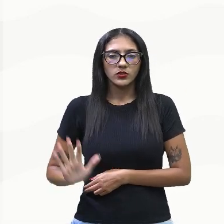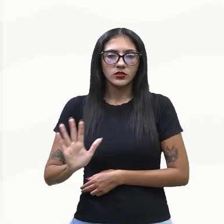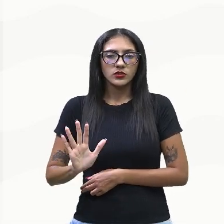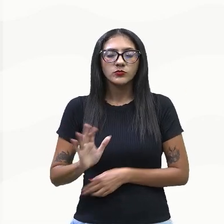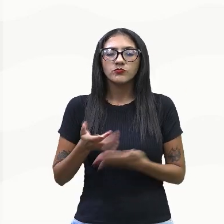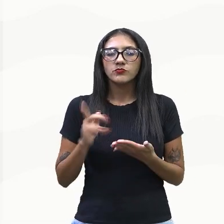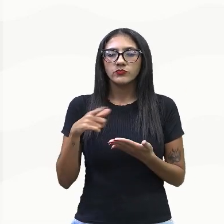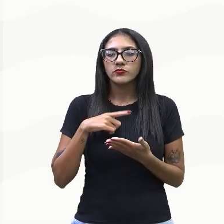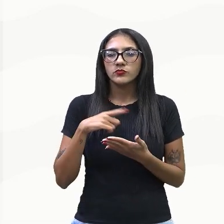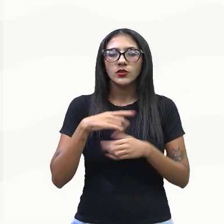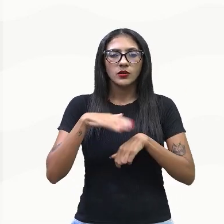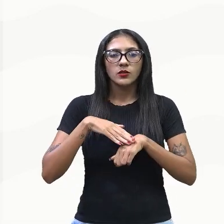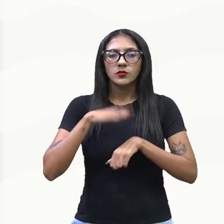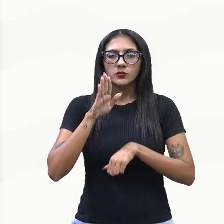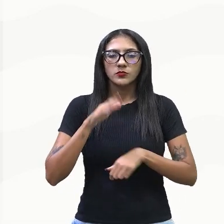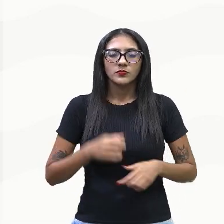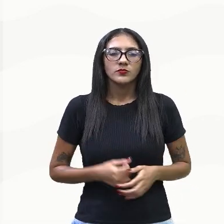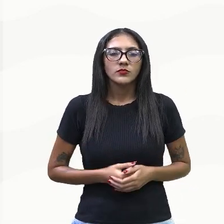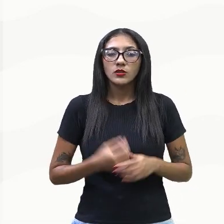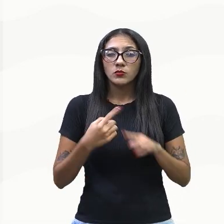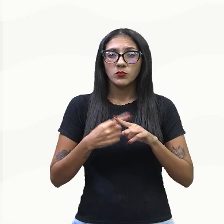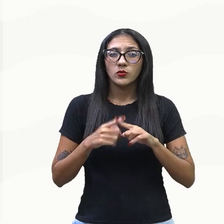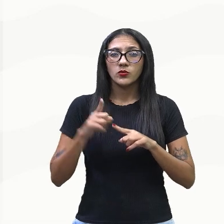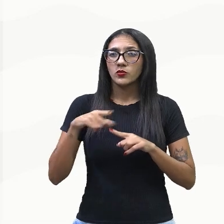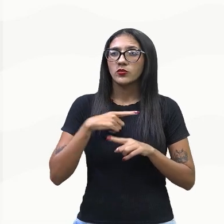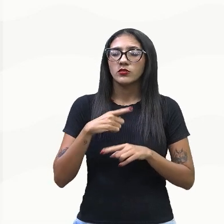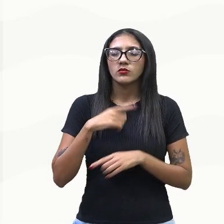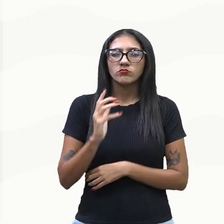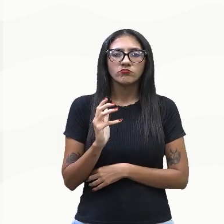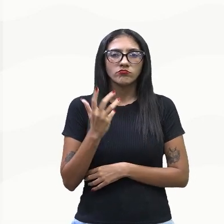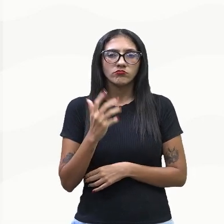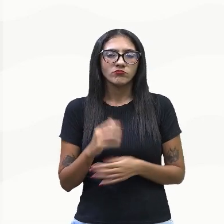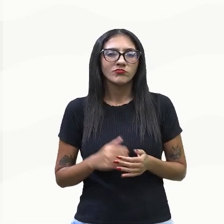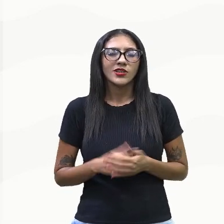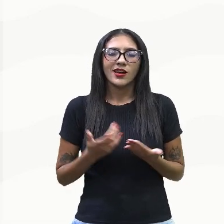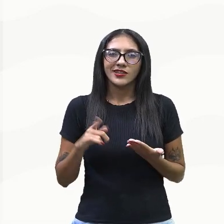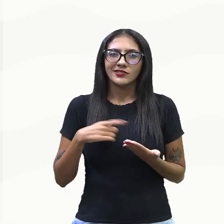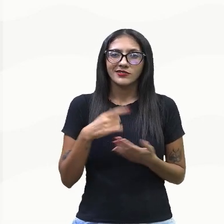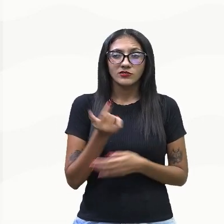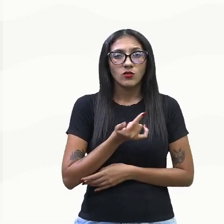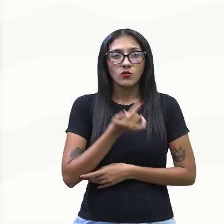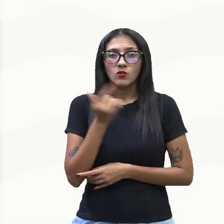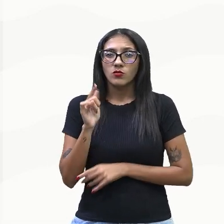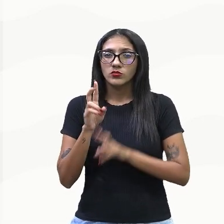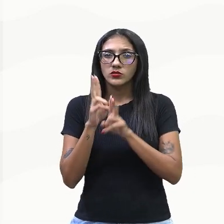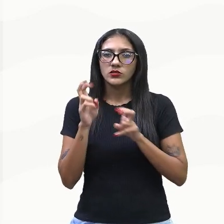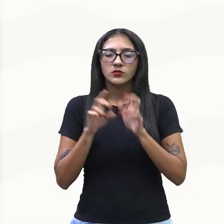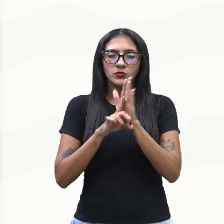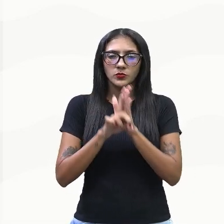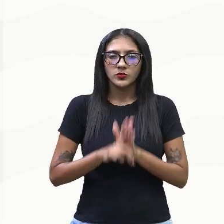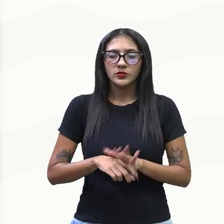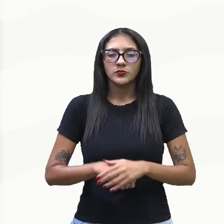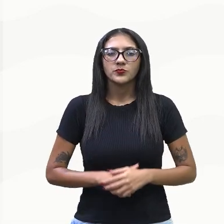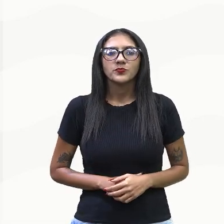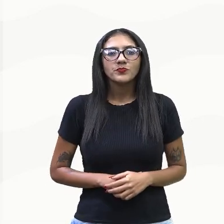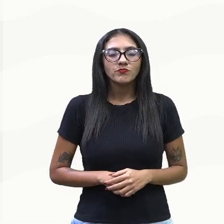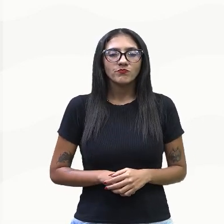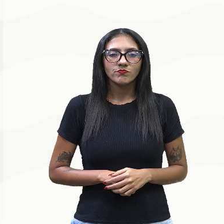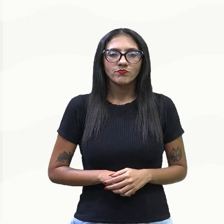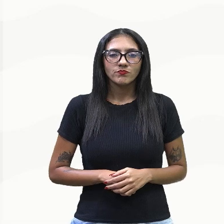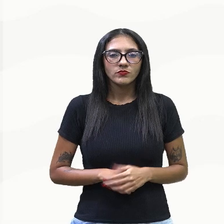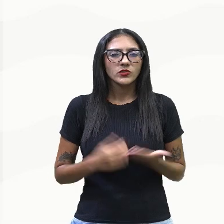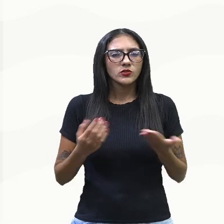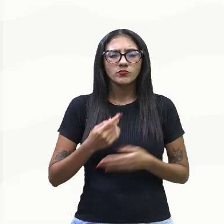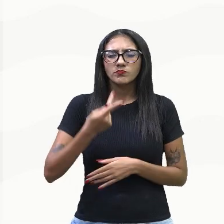maior porcentagem. Por que que isso aconteceu com eles? Aí já é outra pesquisa, né? Vamos ver aqui a nossa região,